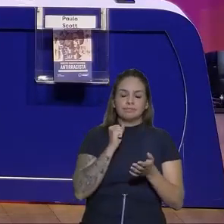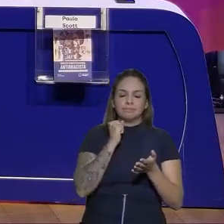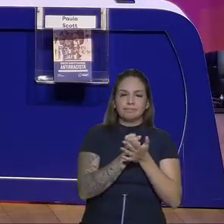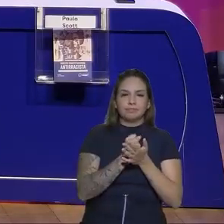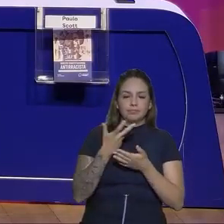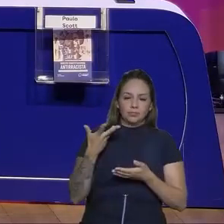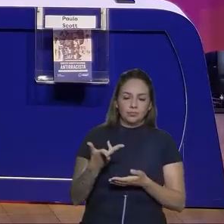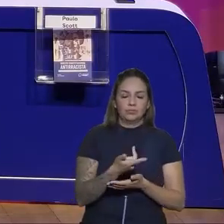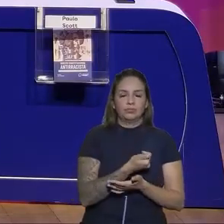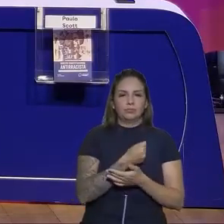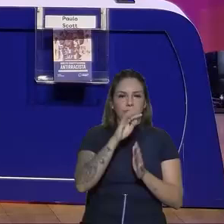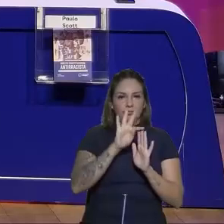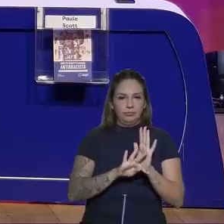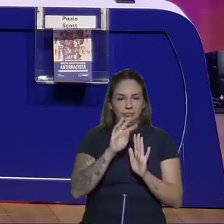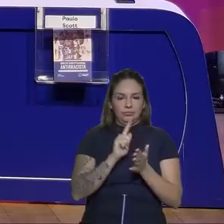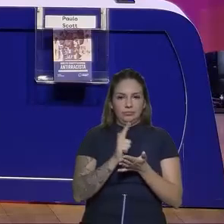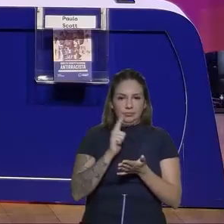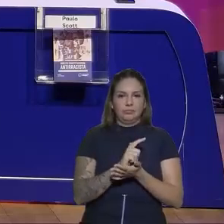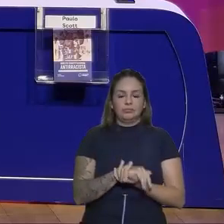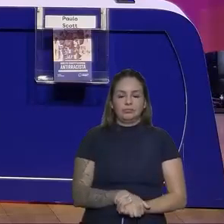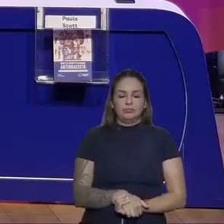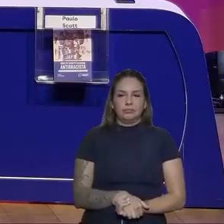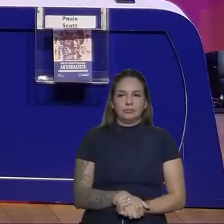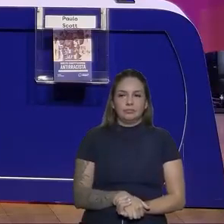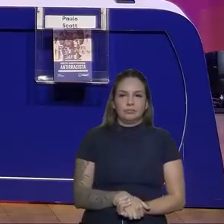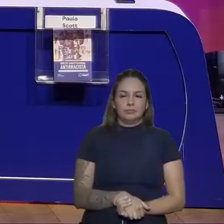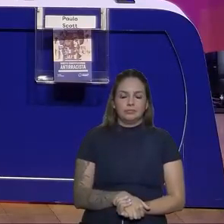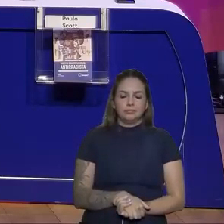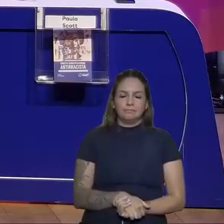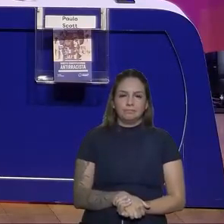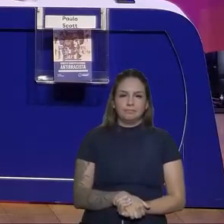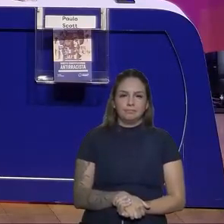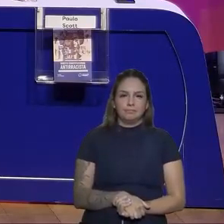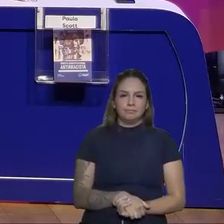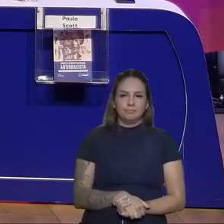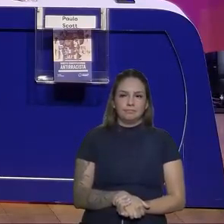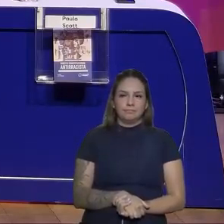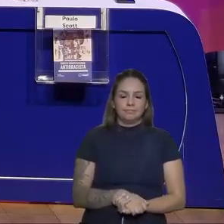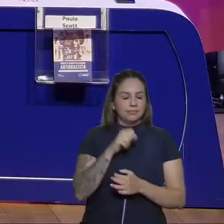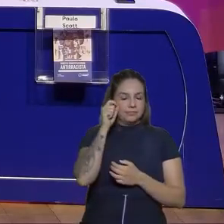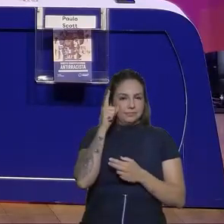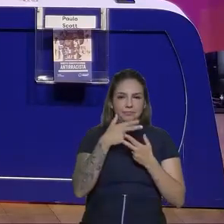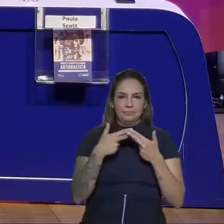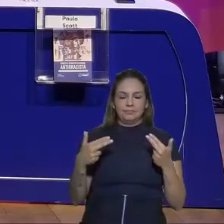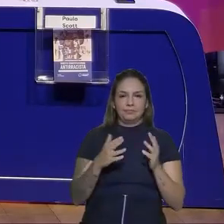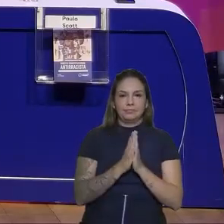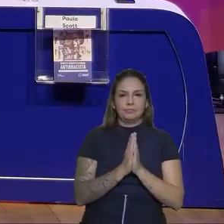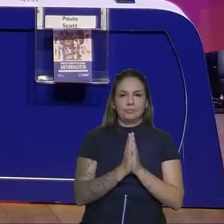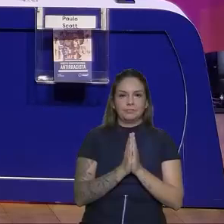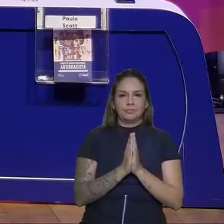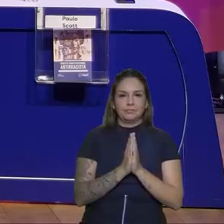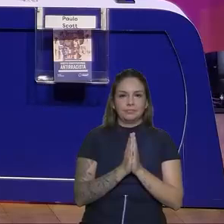marcar a qualidade do texto jornalístico dela. Eu fico impressionado com essas coisas, né?